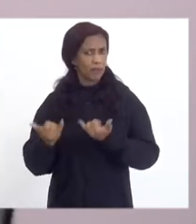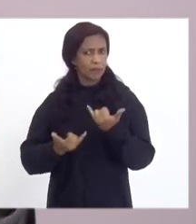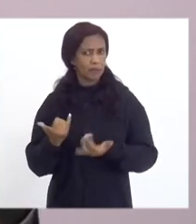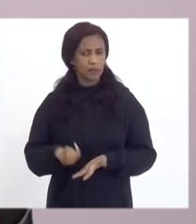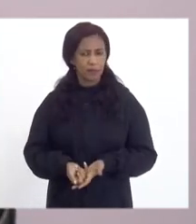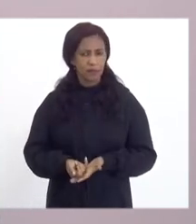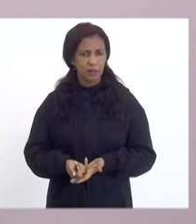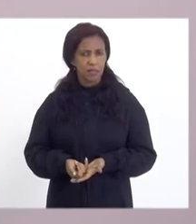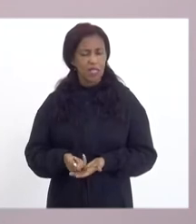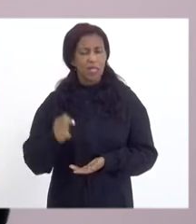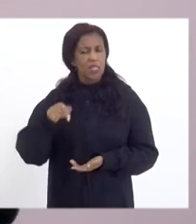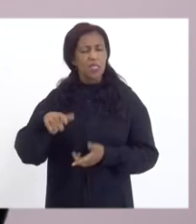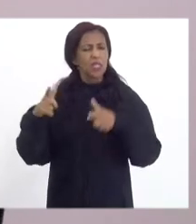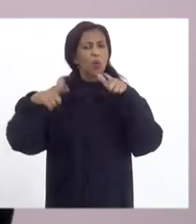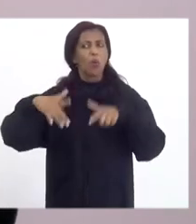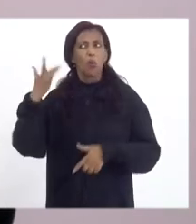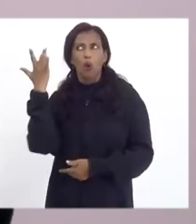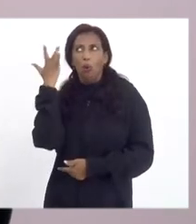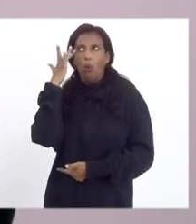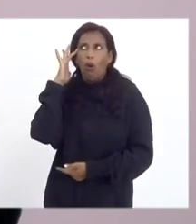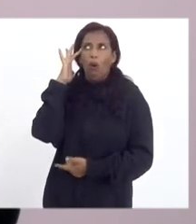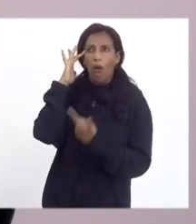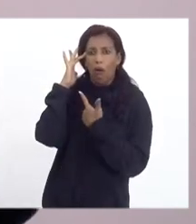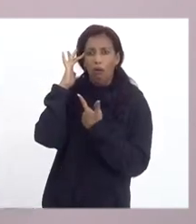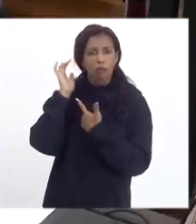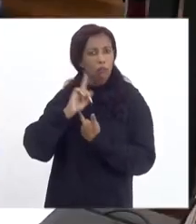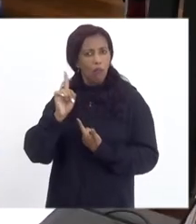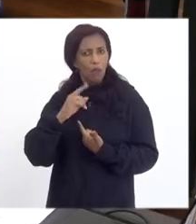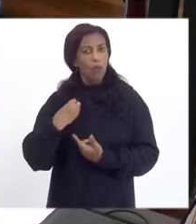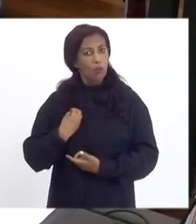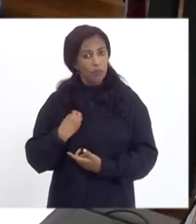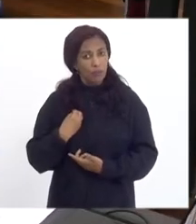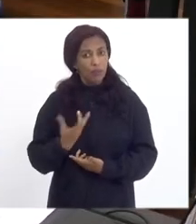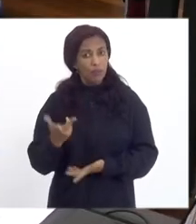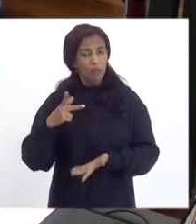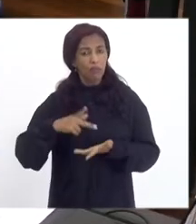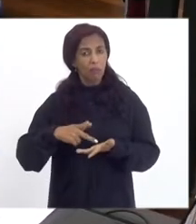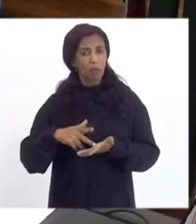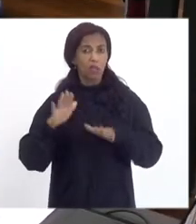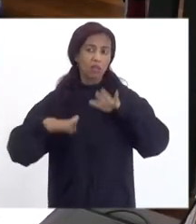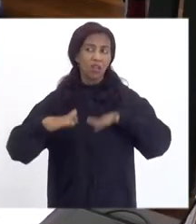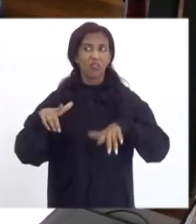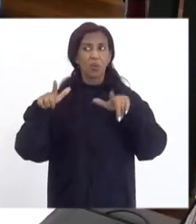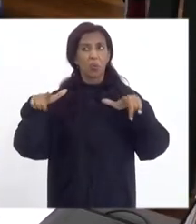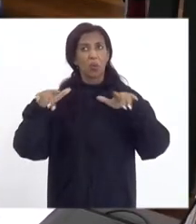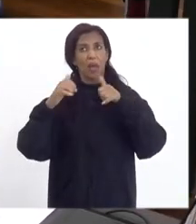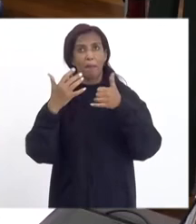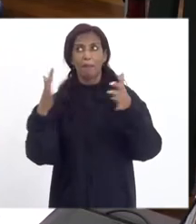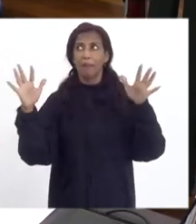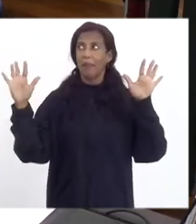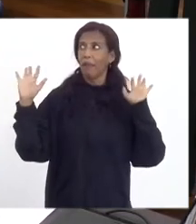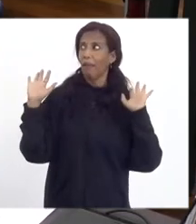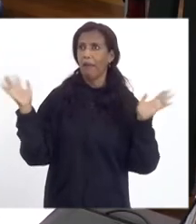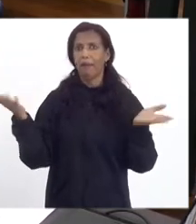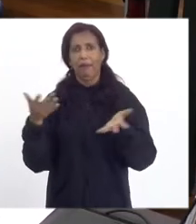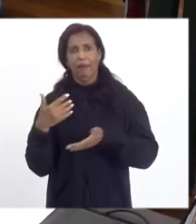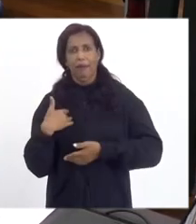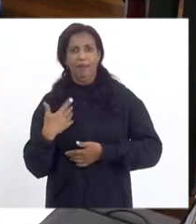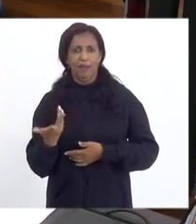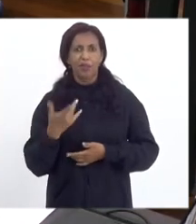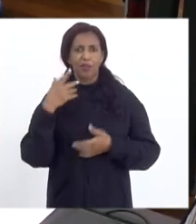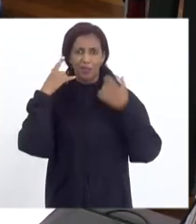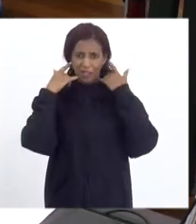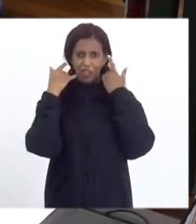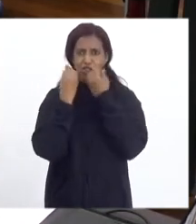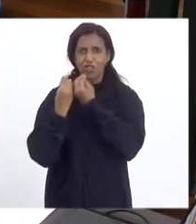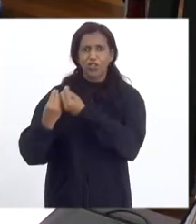não é axiologia, eu vivi, talvez num ambiente aberto, eu ainda me arvore em andar sem